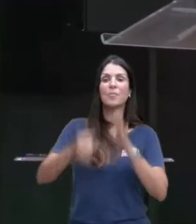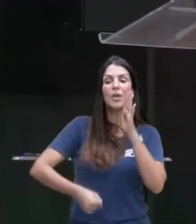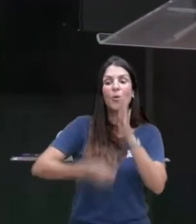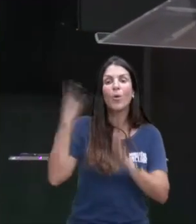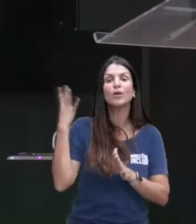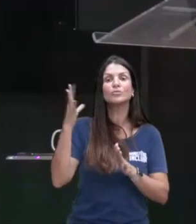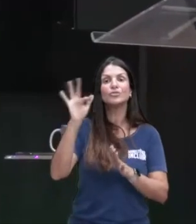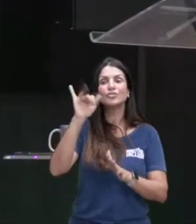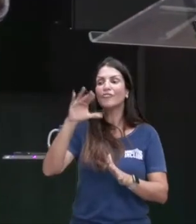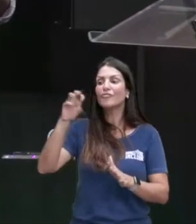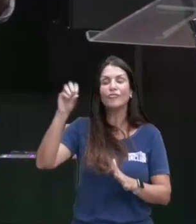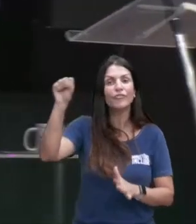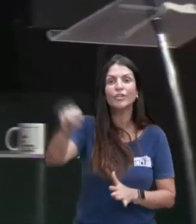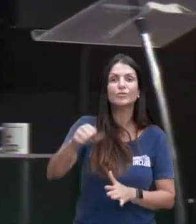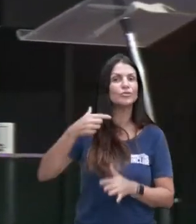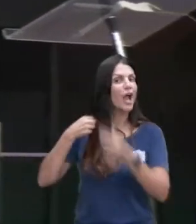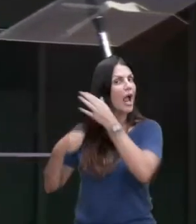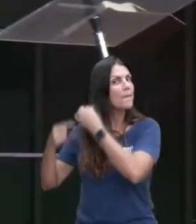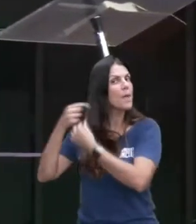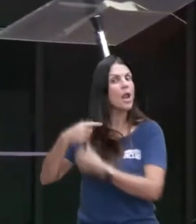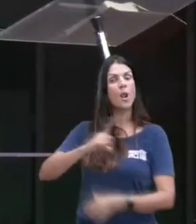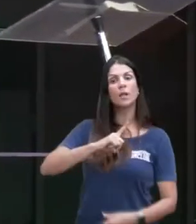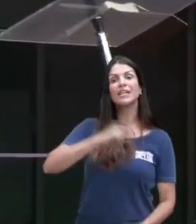alguns até a face do Saber